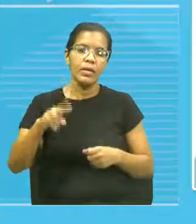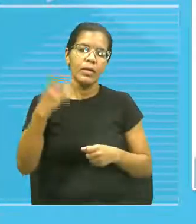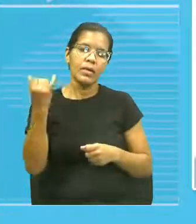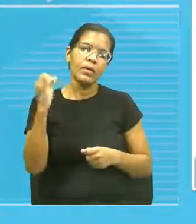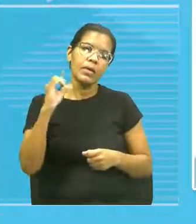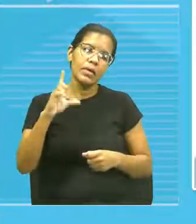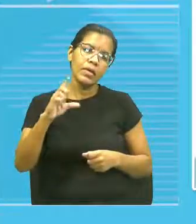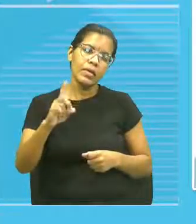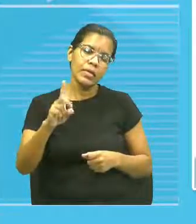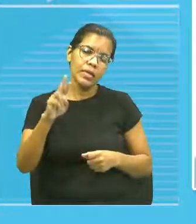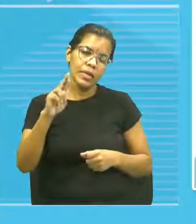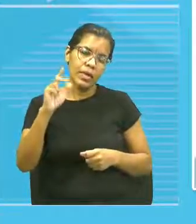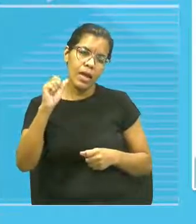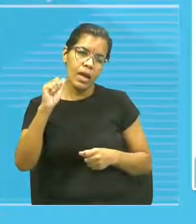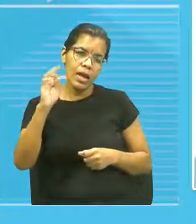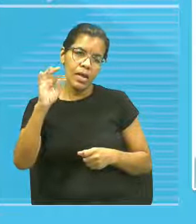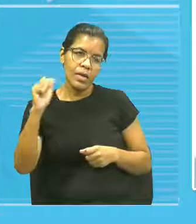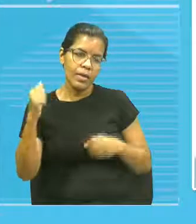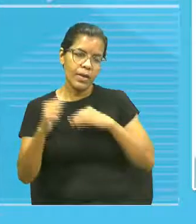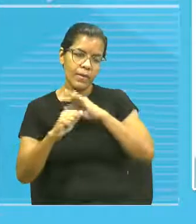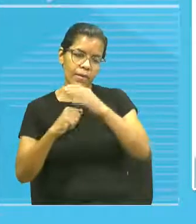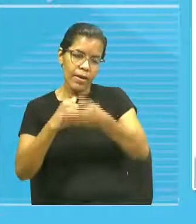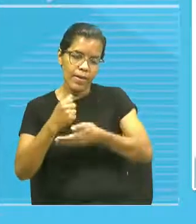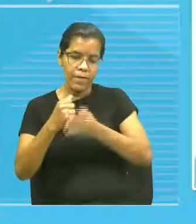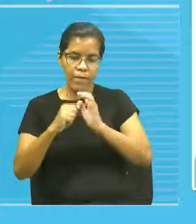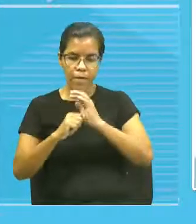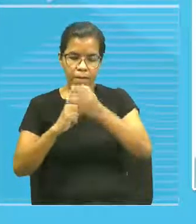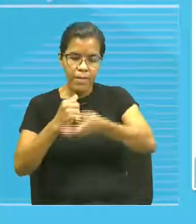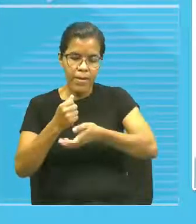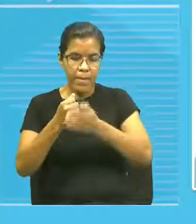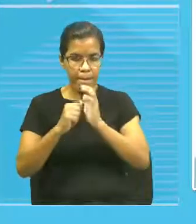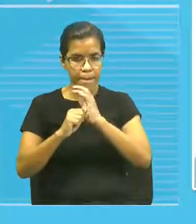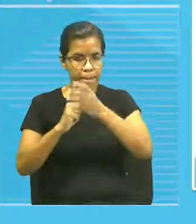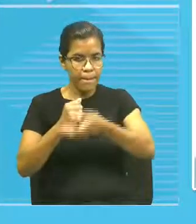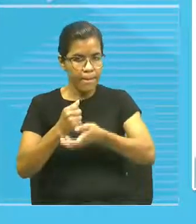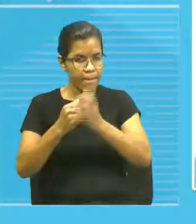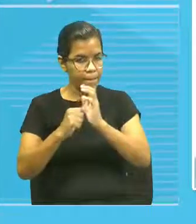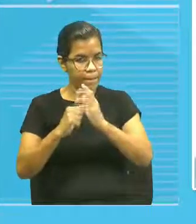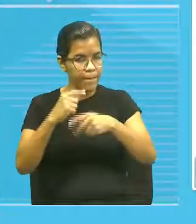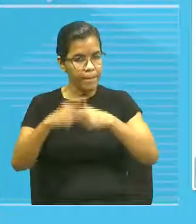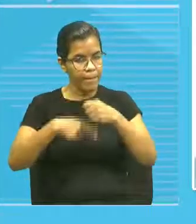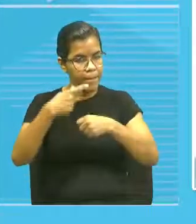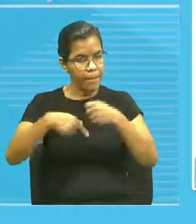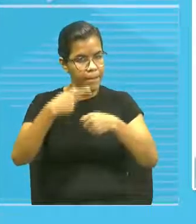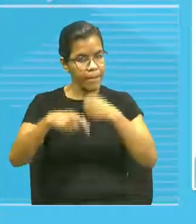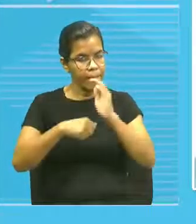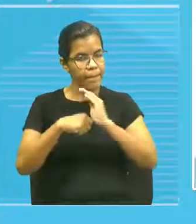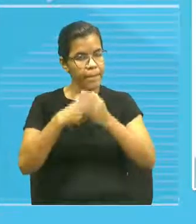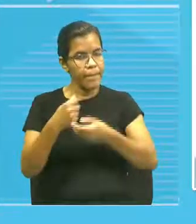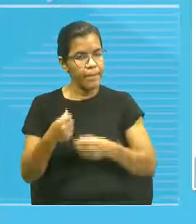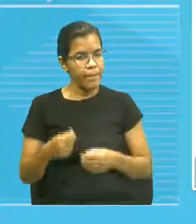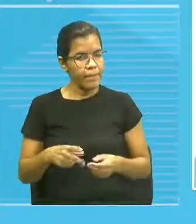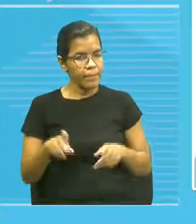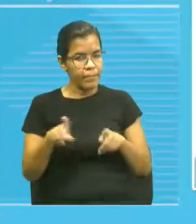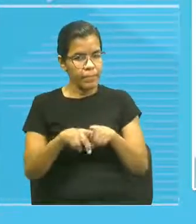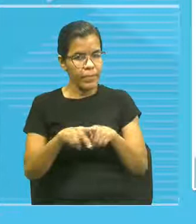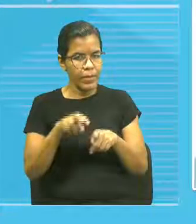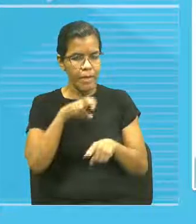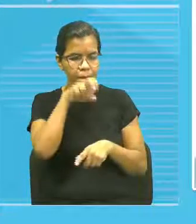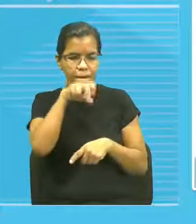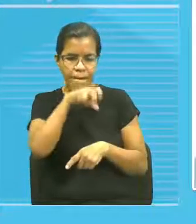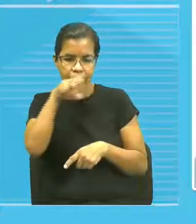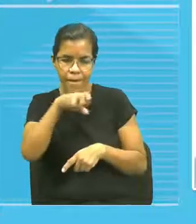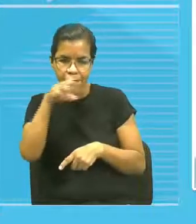É envolver esse íon, embolar ele todinho. Igual a cobra faz com a